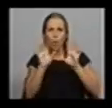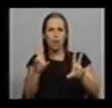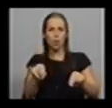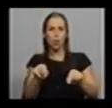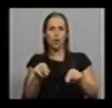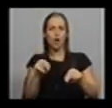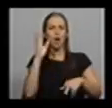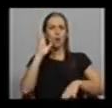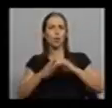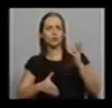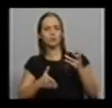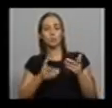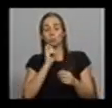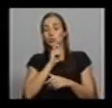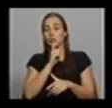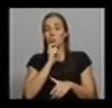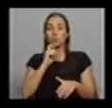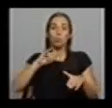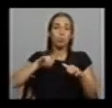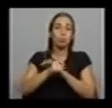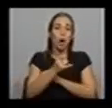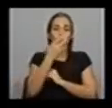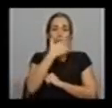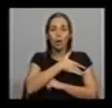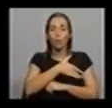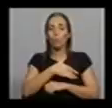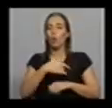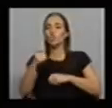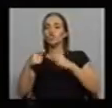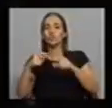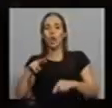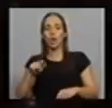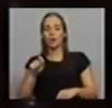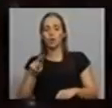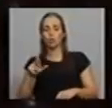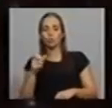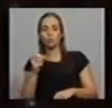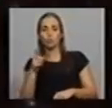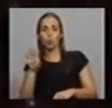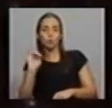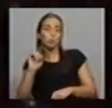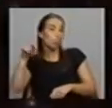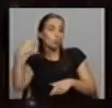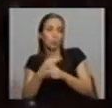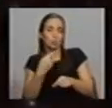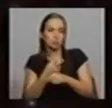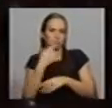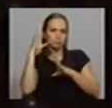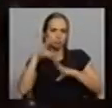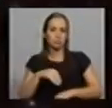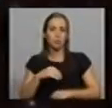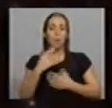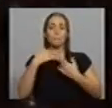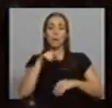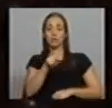é que será. Provavelmente pode ser um buraco negro e uma estrela de neutrões, ou pode ser outro tipo de par cósmico. E o que é certo é que quando estas